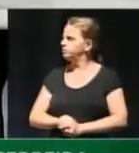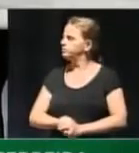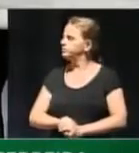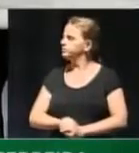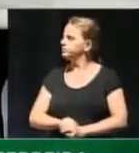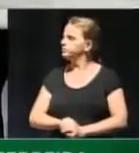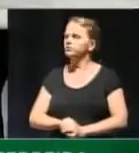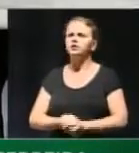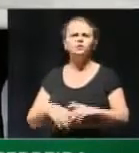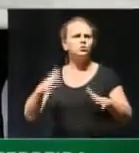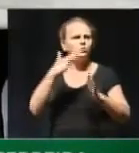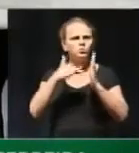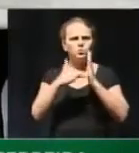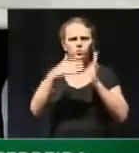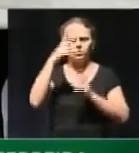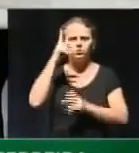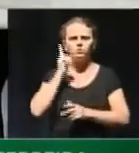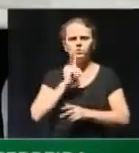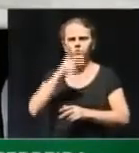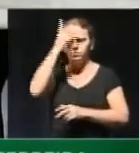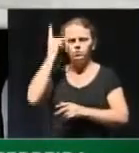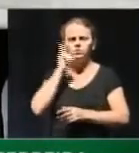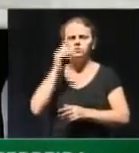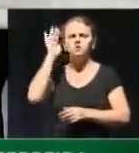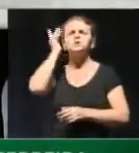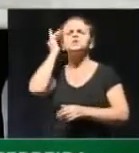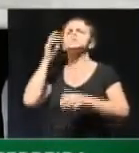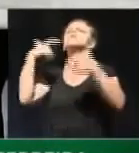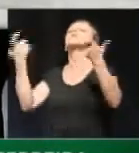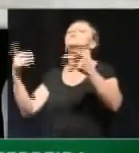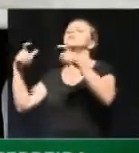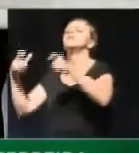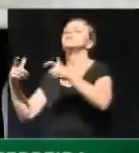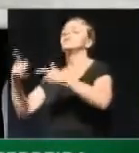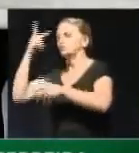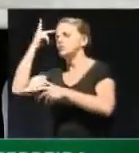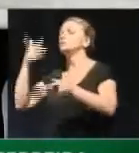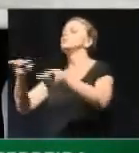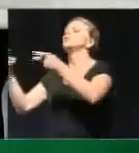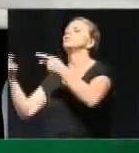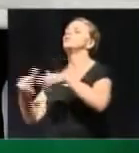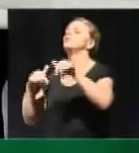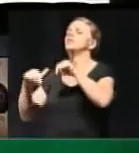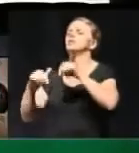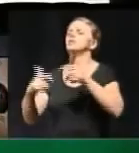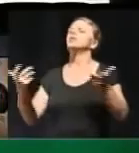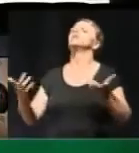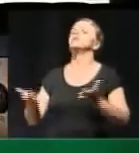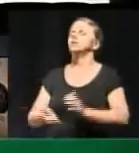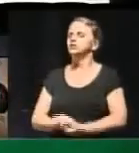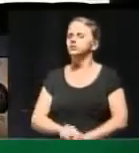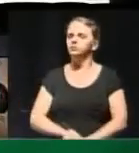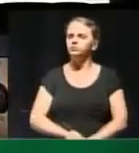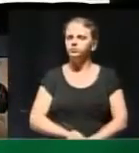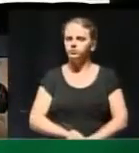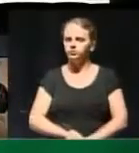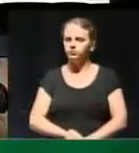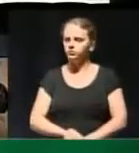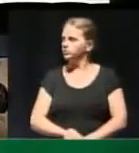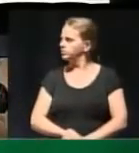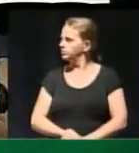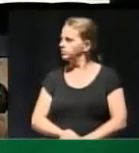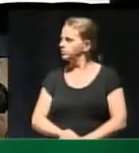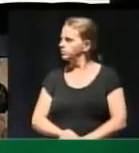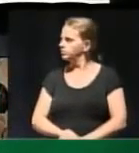que todos saibam exatamente, todos os que foram convidados. Então, a primeira apresentação